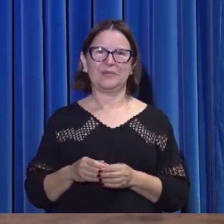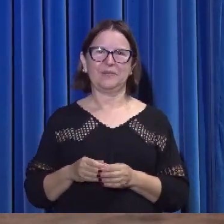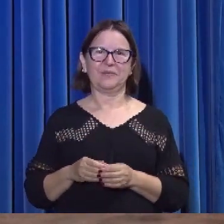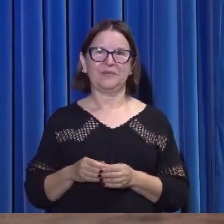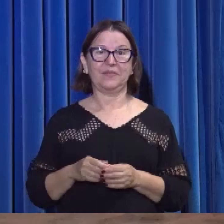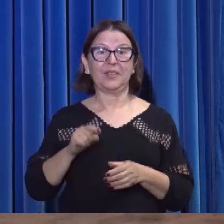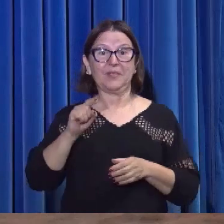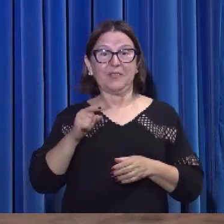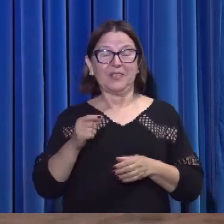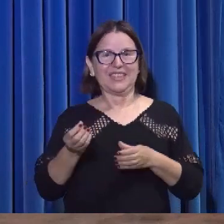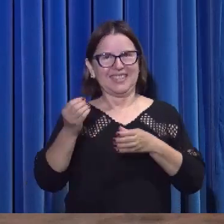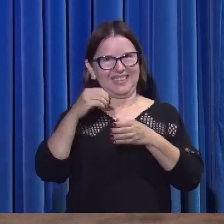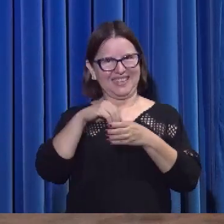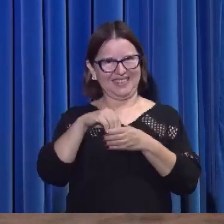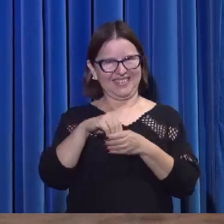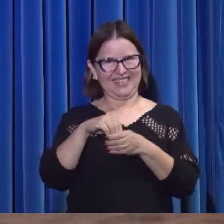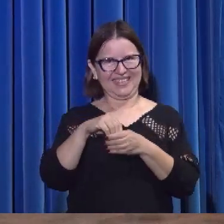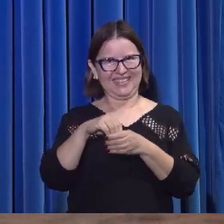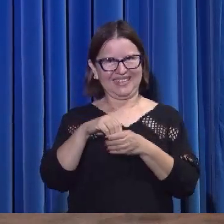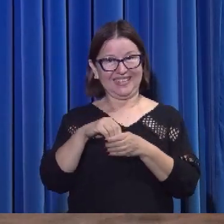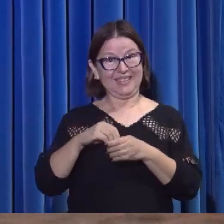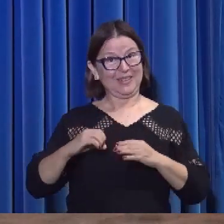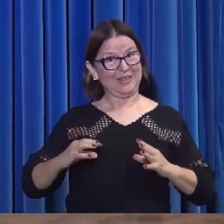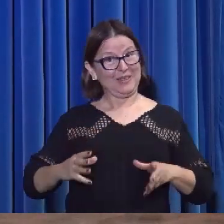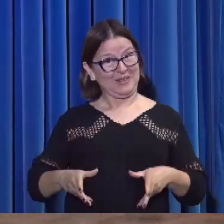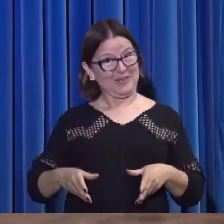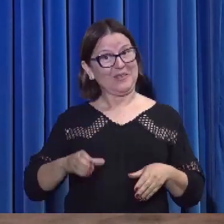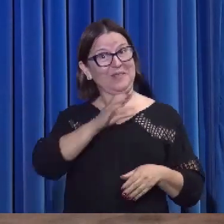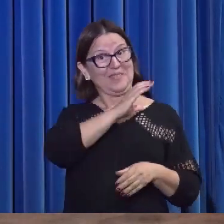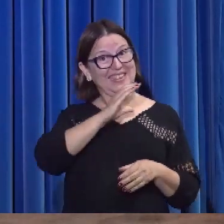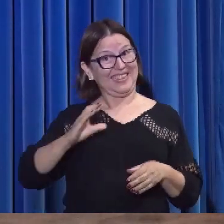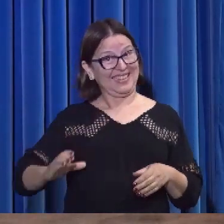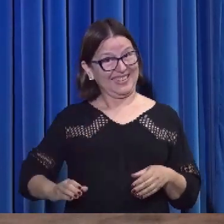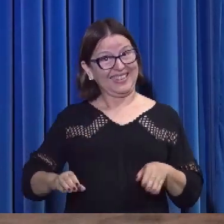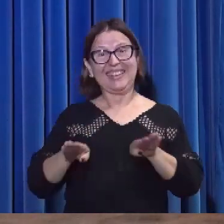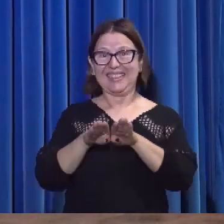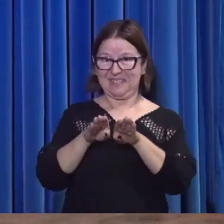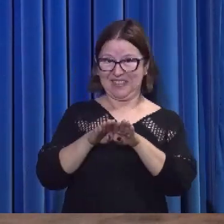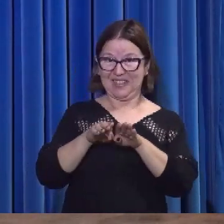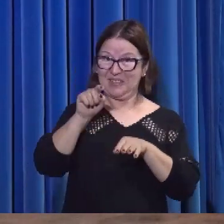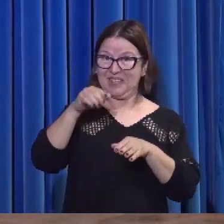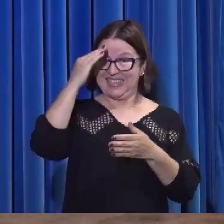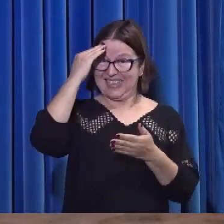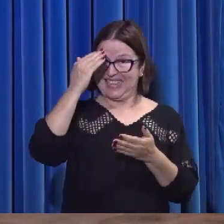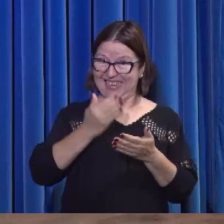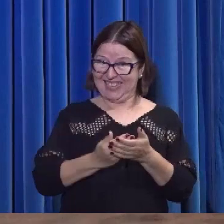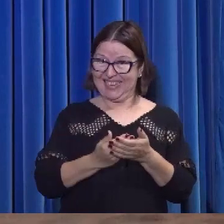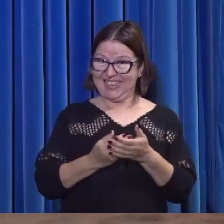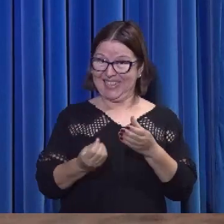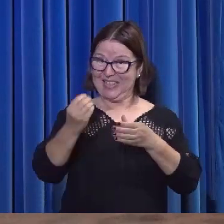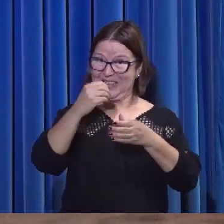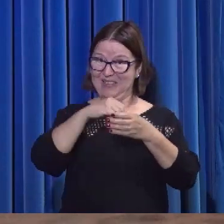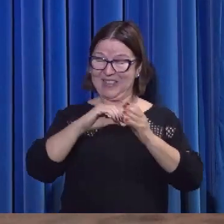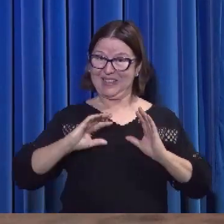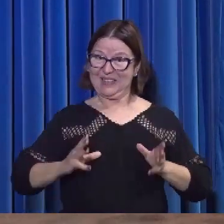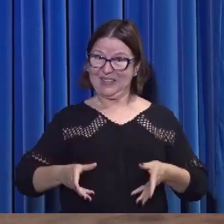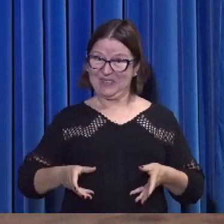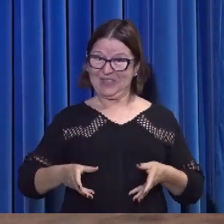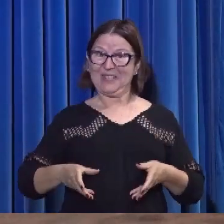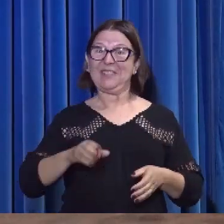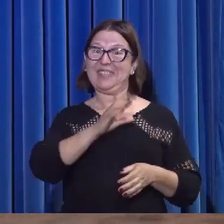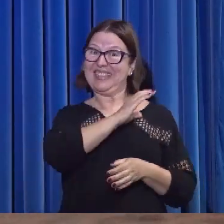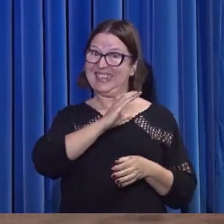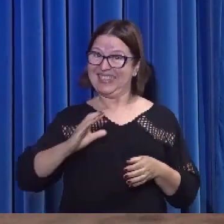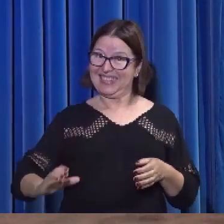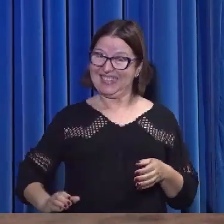Você foi colocado nesse corpo também? Você crê que você foi atraído nesse corpo?